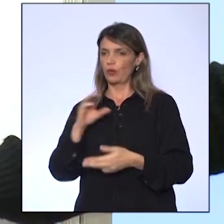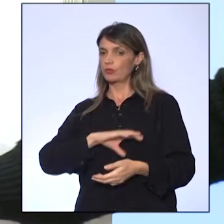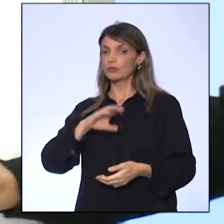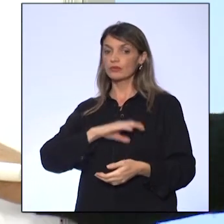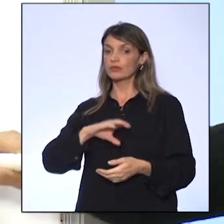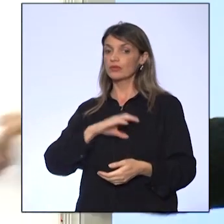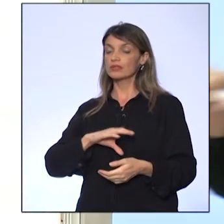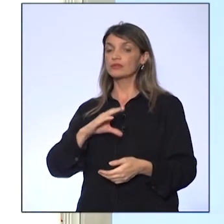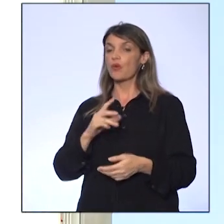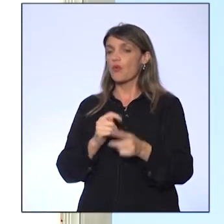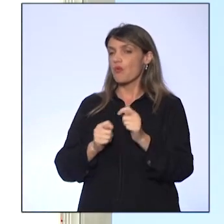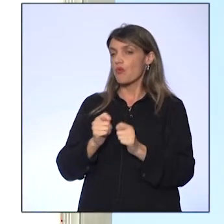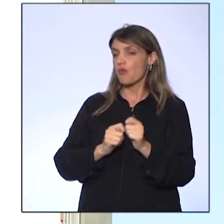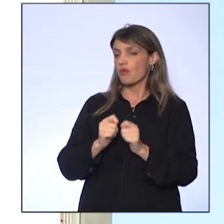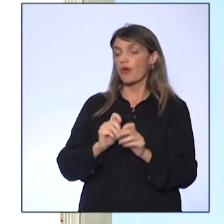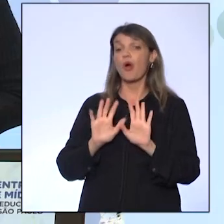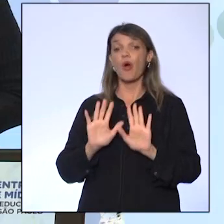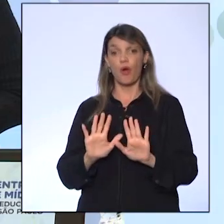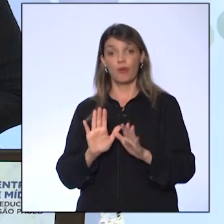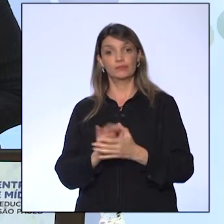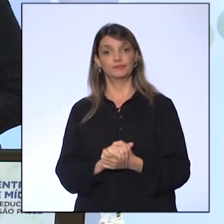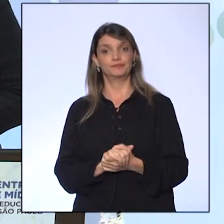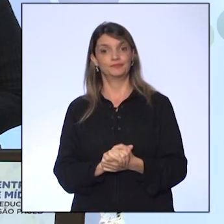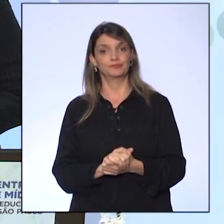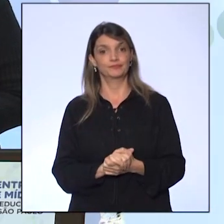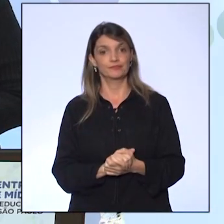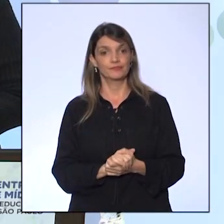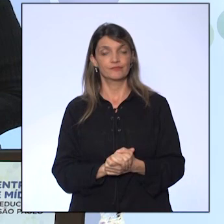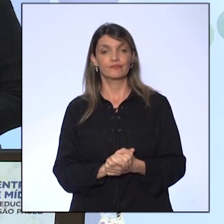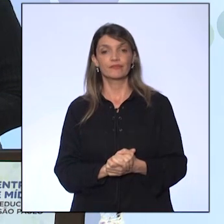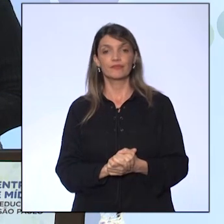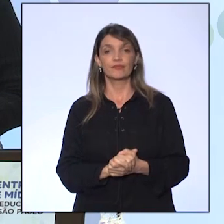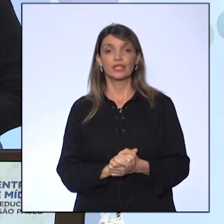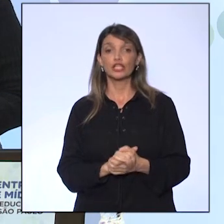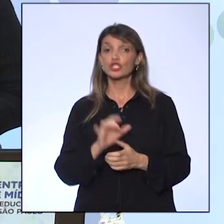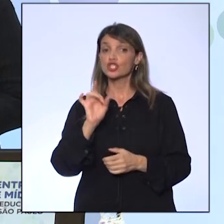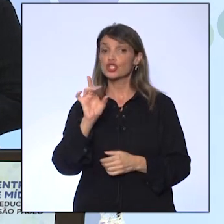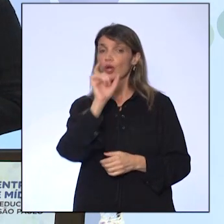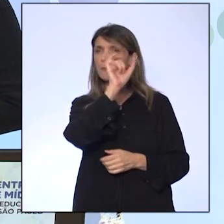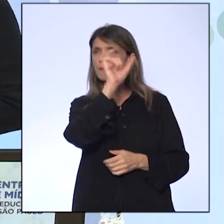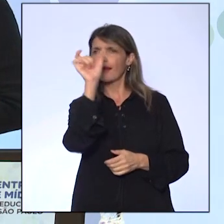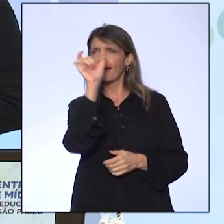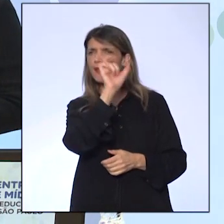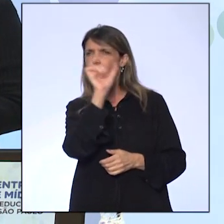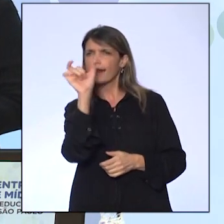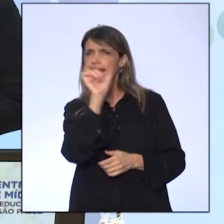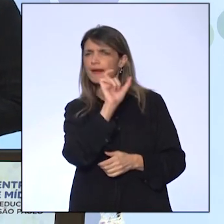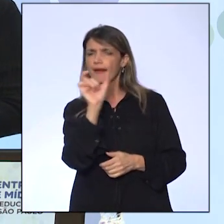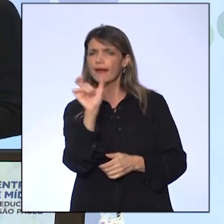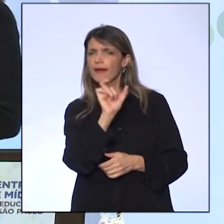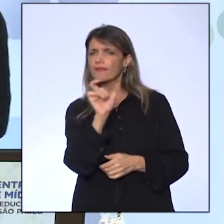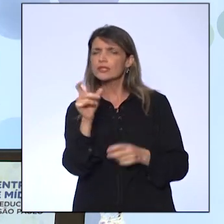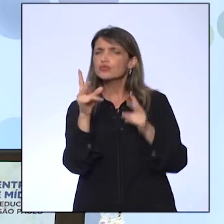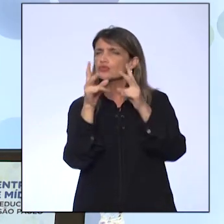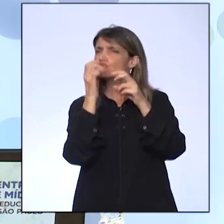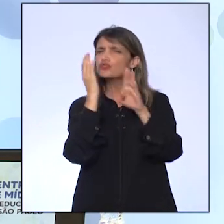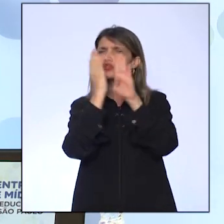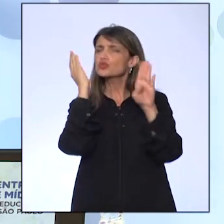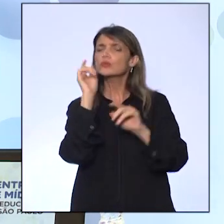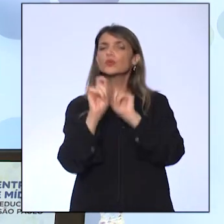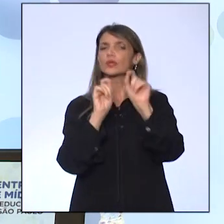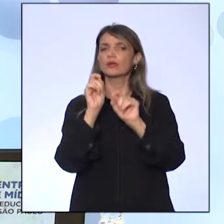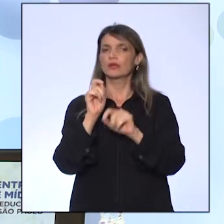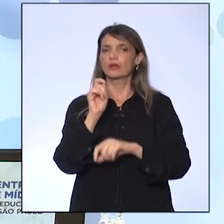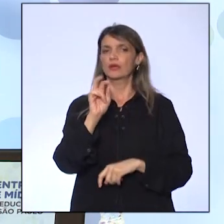e control. Olha lá. Com apenas essas palavras, o que eu decifrei?